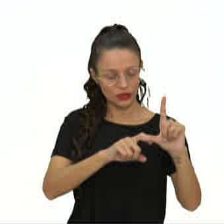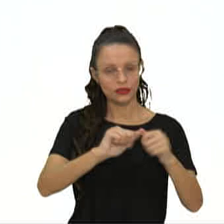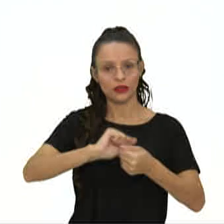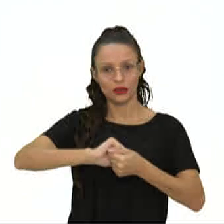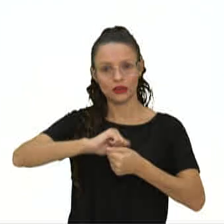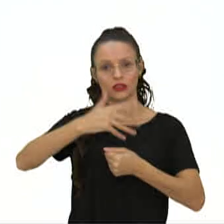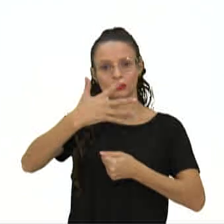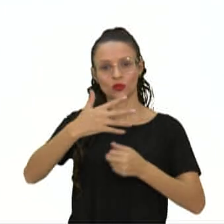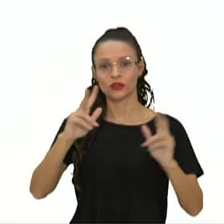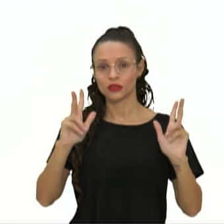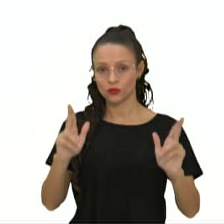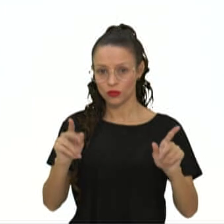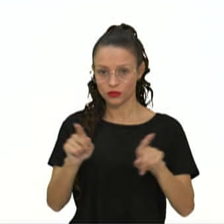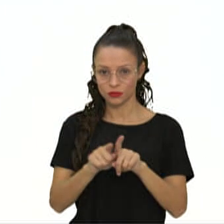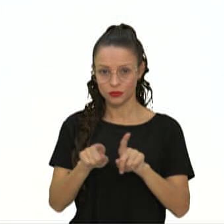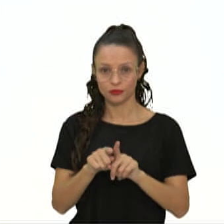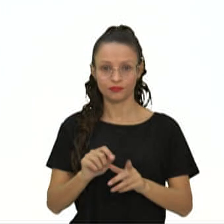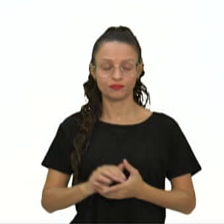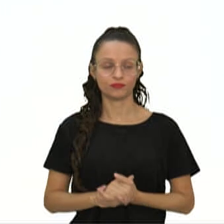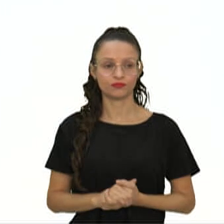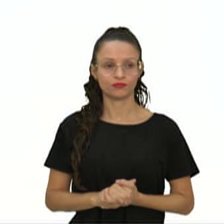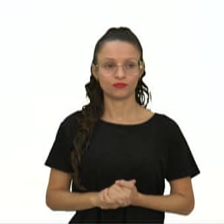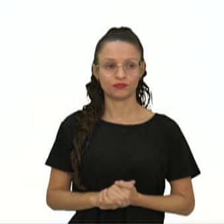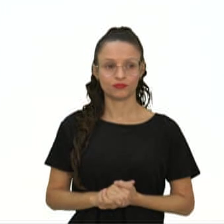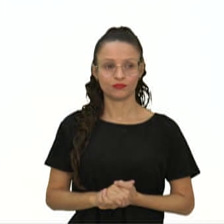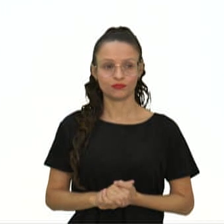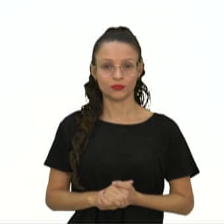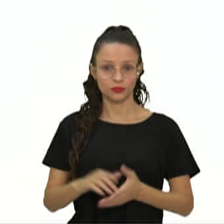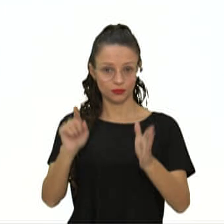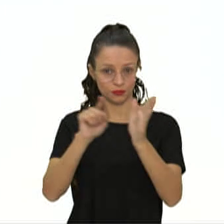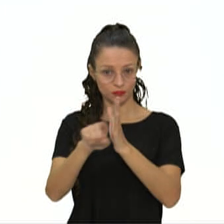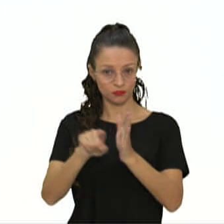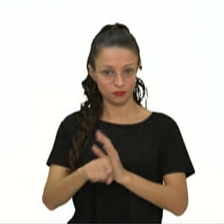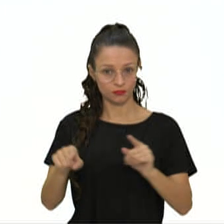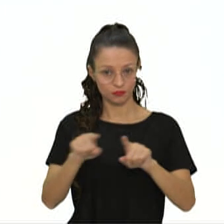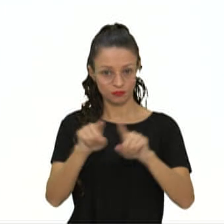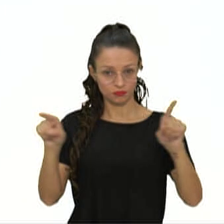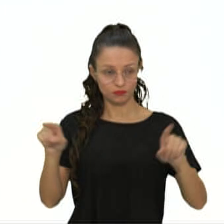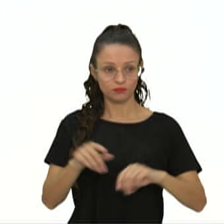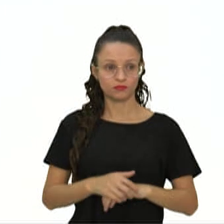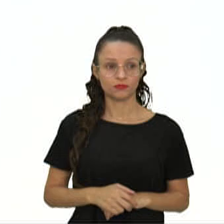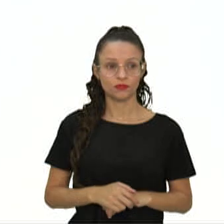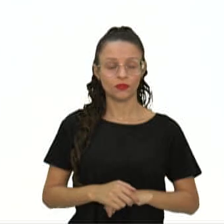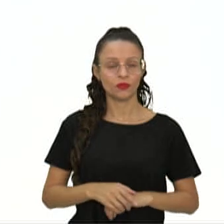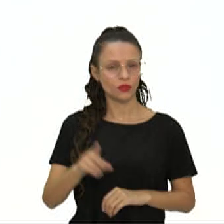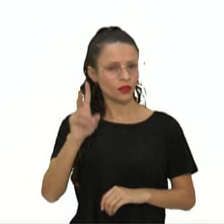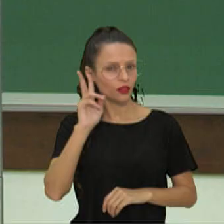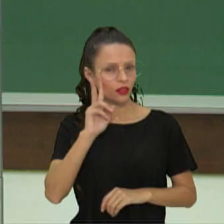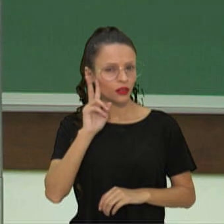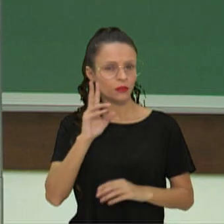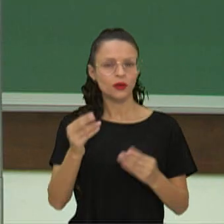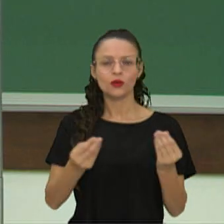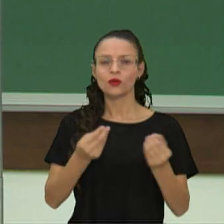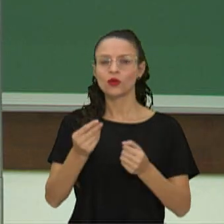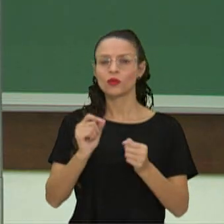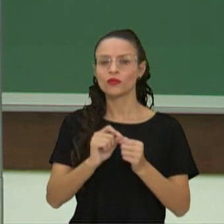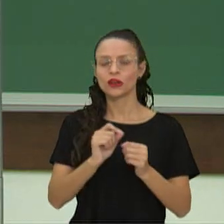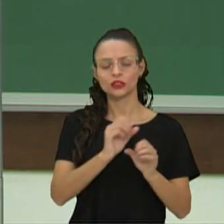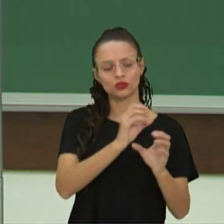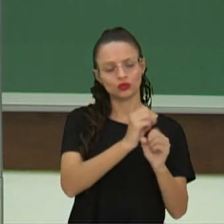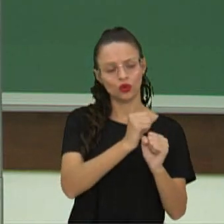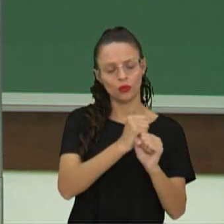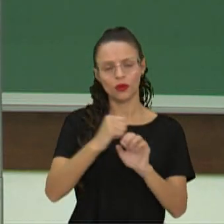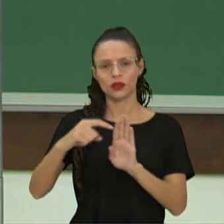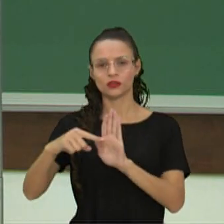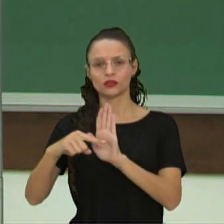letra. Vamos continuando. Agora eu tenho um quiz para você. O que eu quero nesse quiz? Ver se você lembra como é que a gente faz para somar e